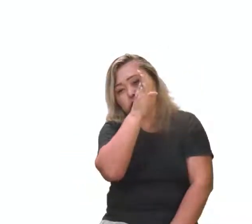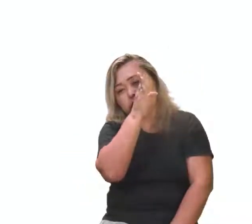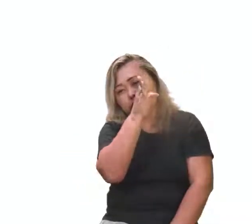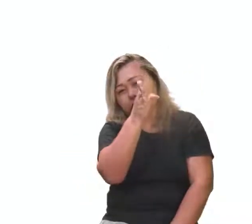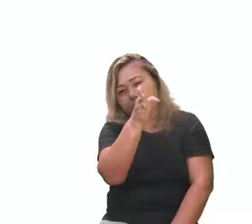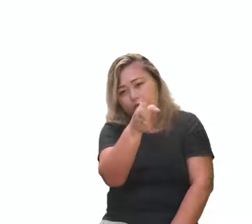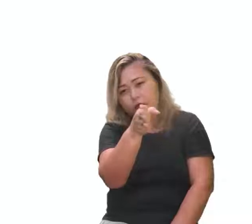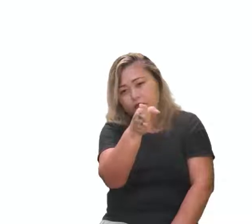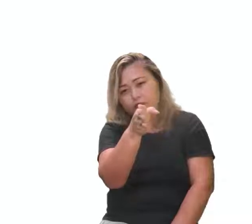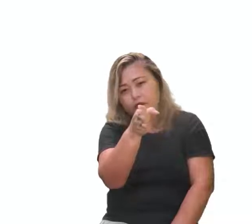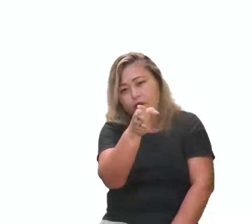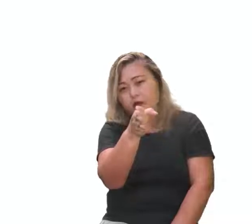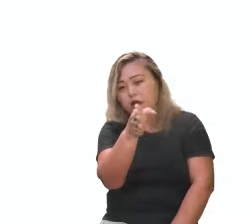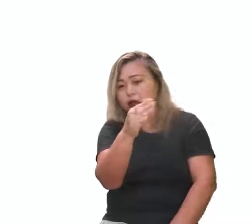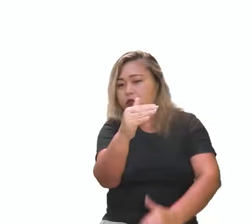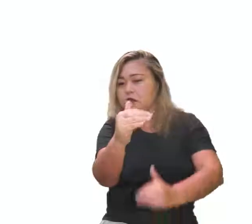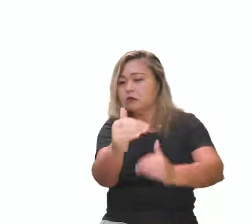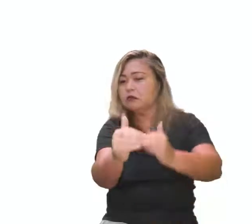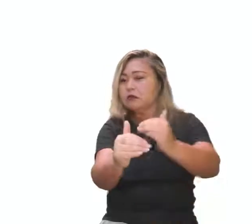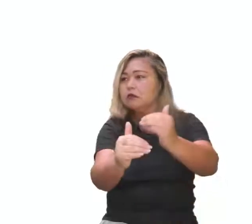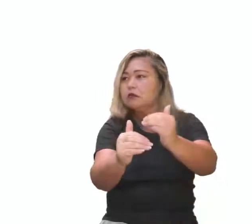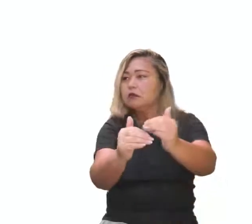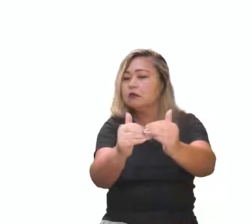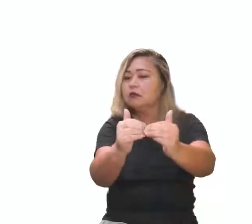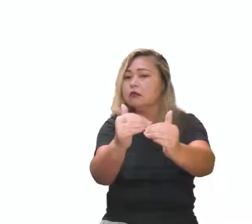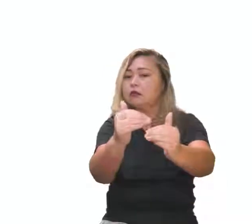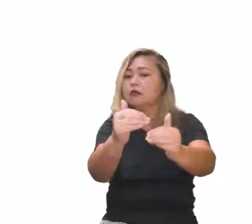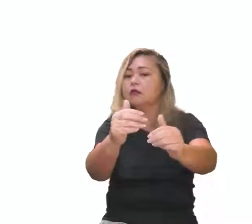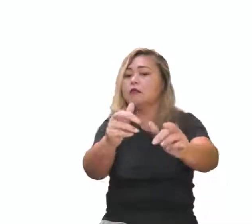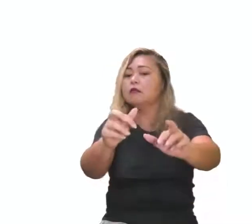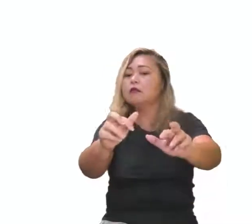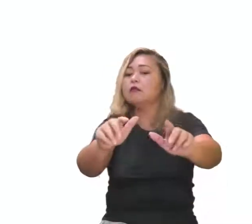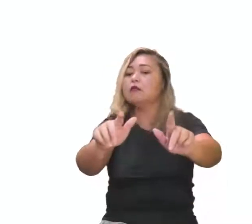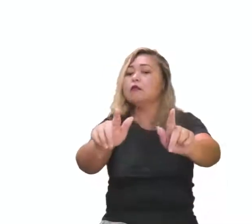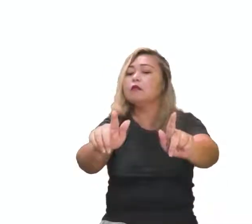determinado sentido que remete para um desenvolvimento